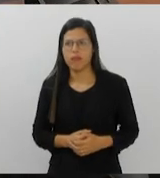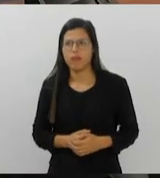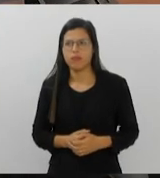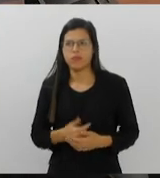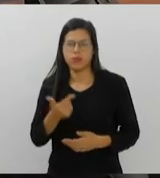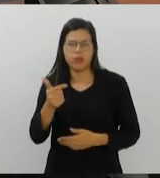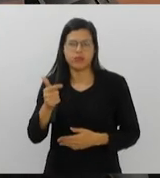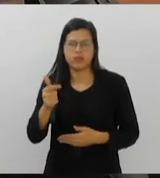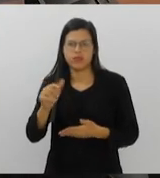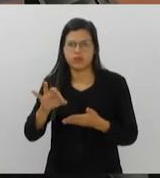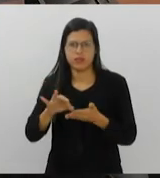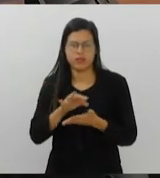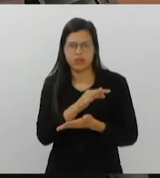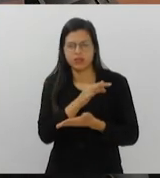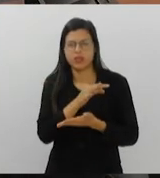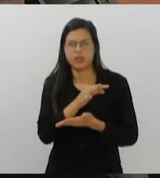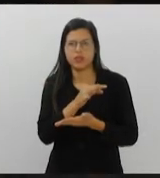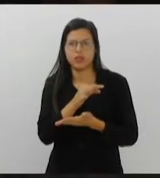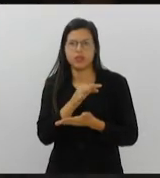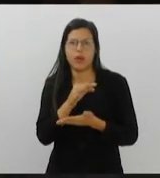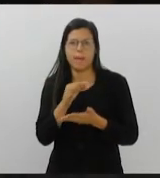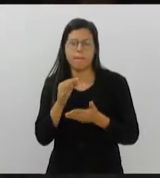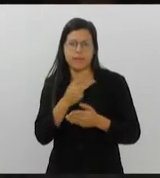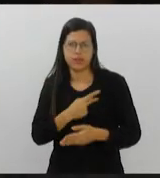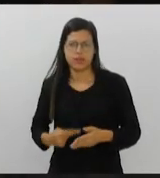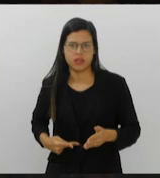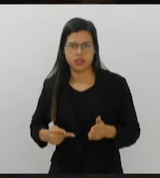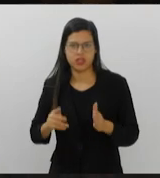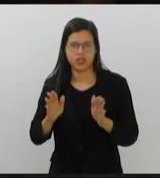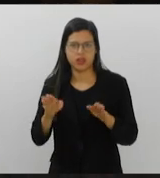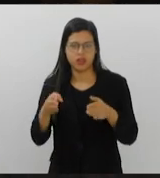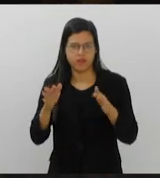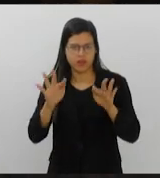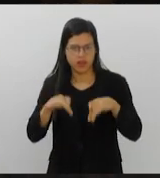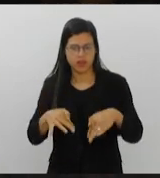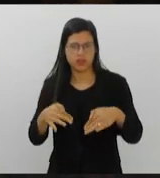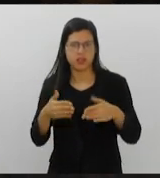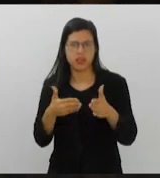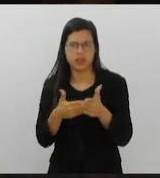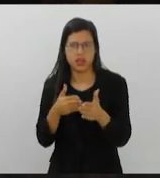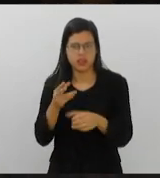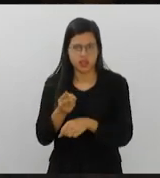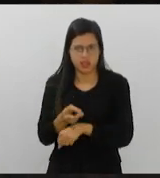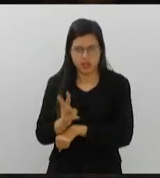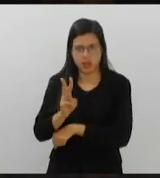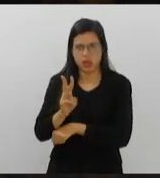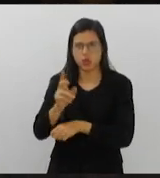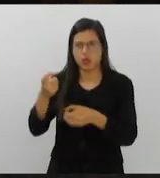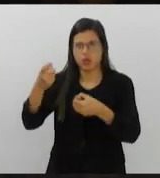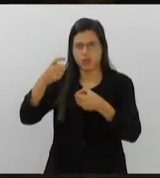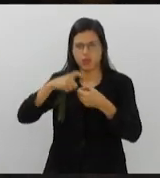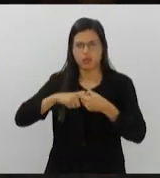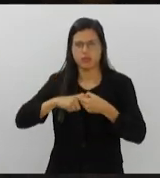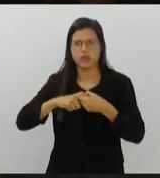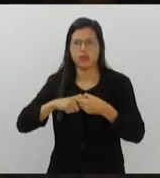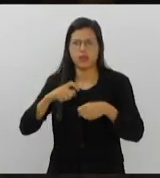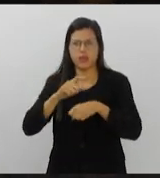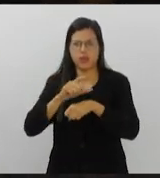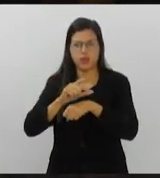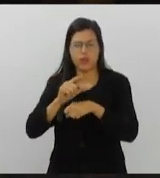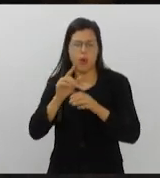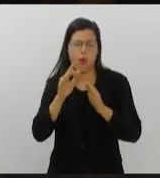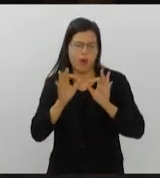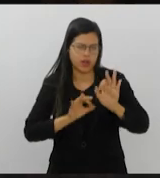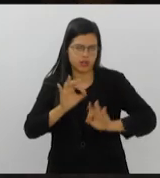Não havendo oradores descrito, a presidência suspende a sessão até às 15 horas, quando retornaremos com a ordem do dia.